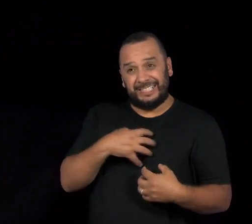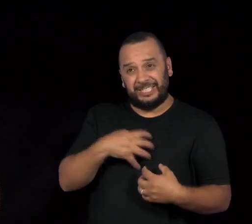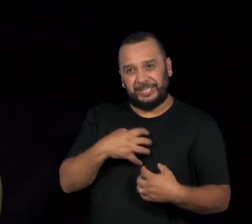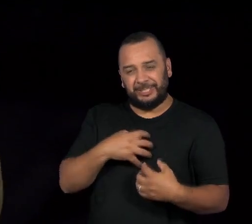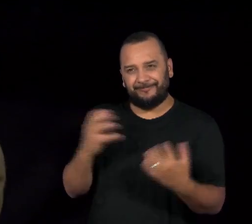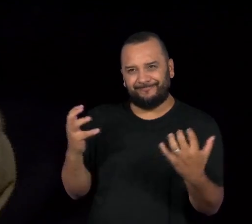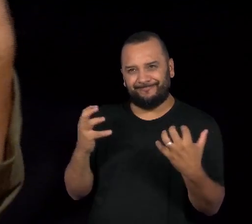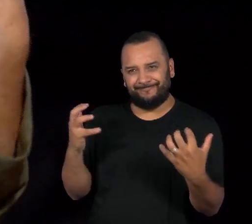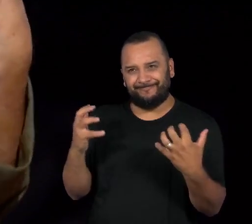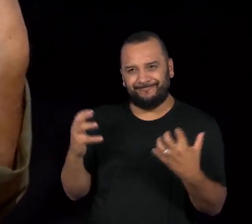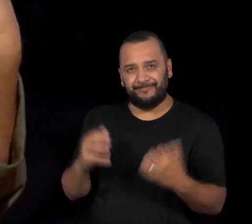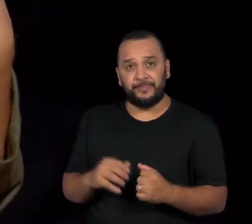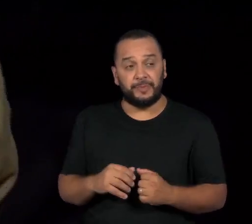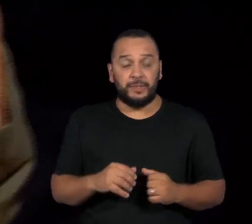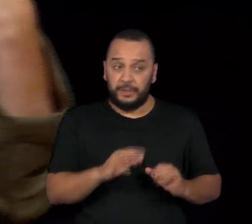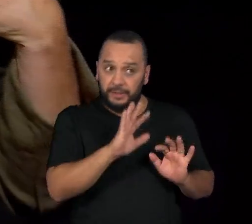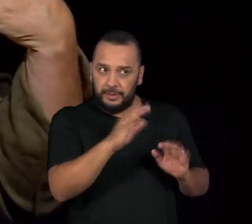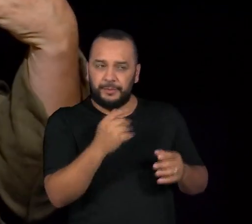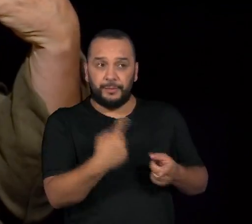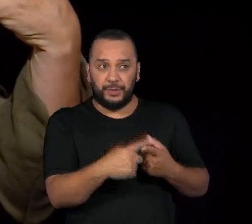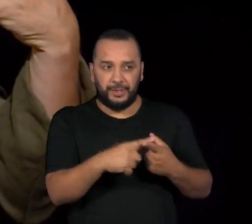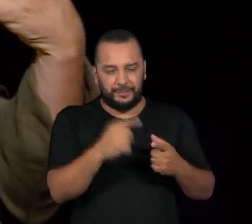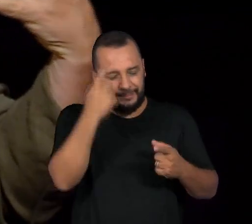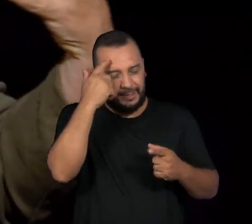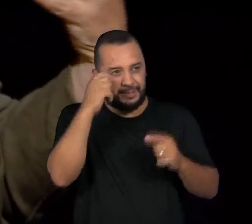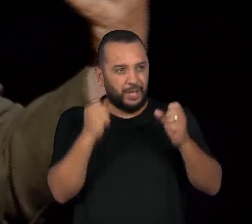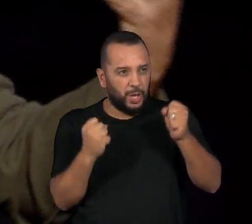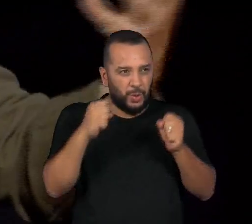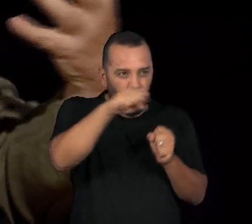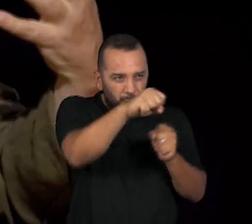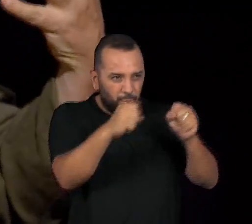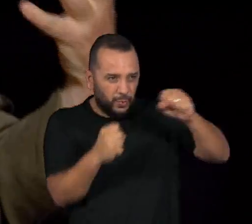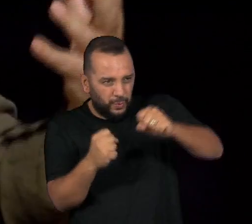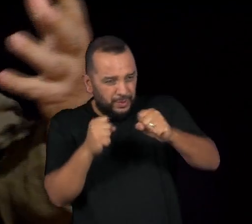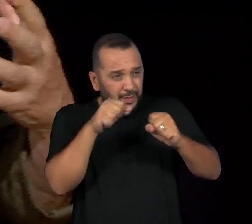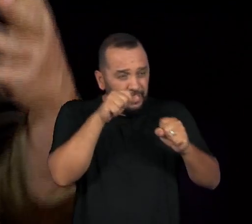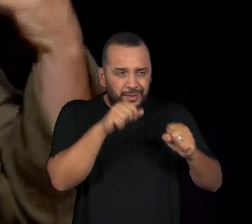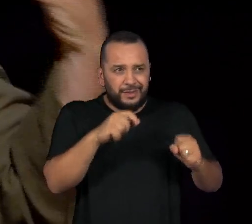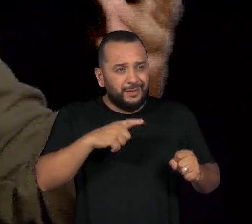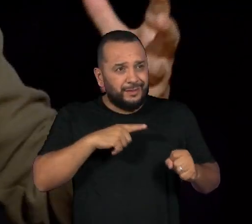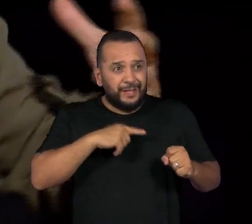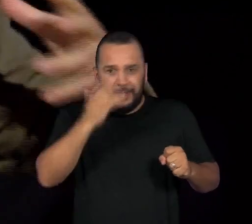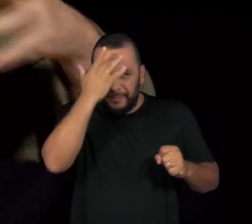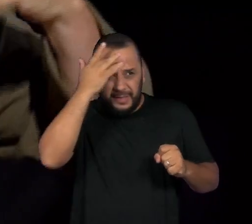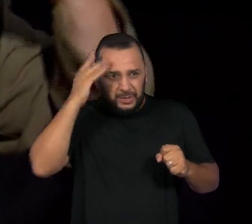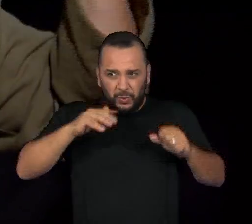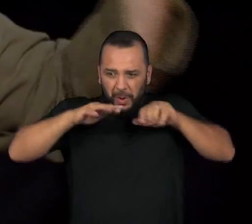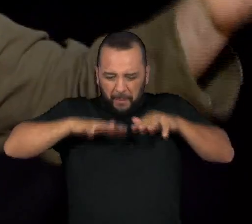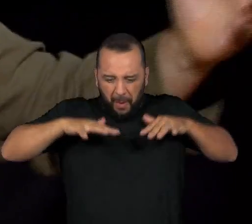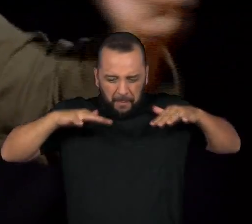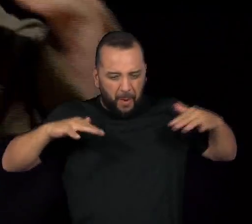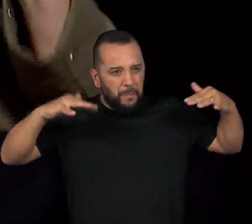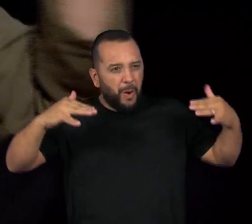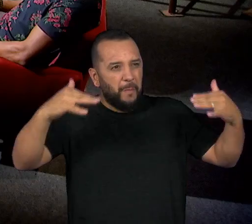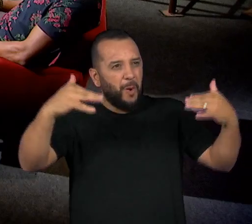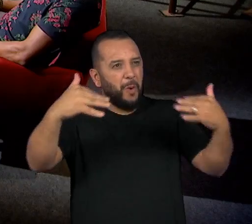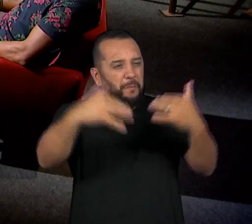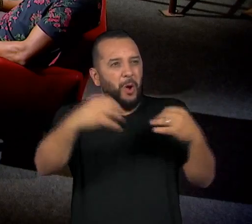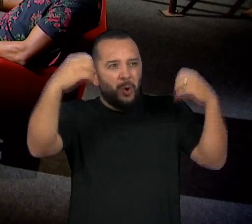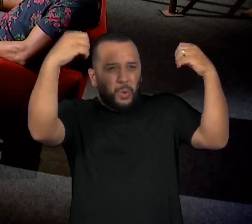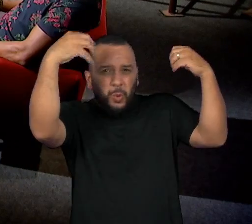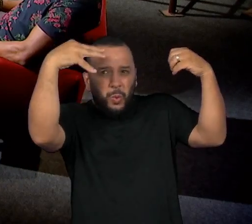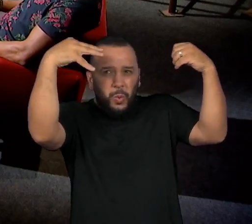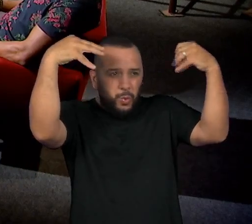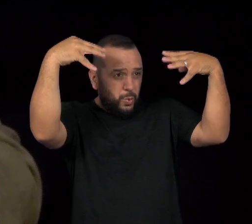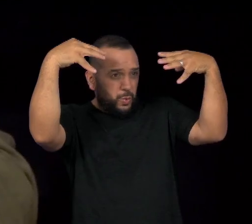que me intriga, assim, porque numa luta eu imagino a quantidade de gente, de luzes, de confusão, de